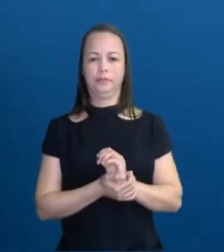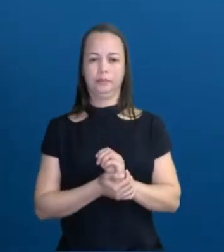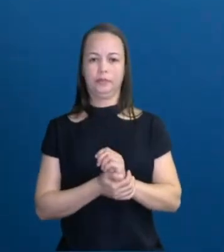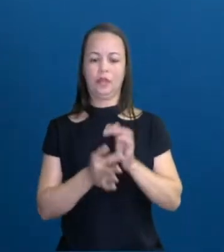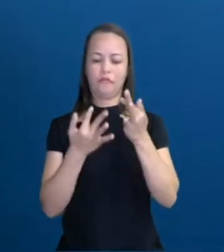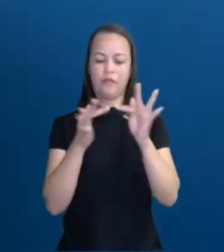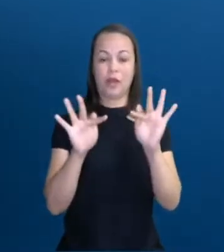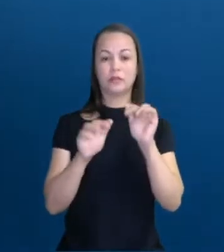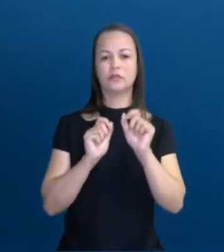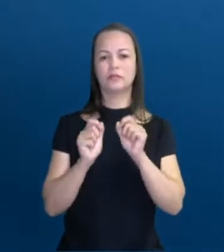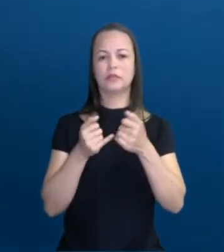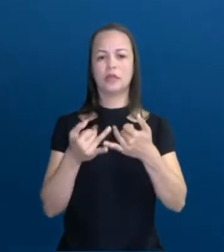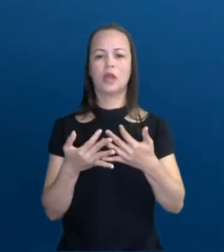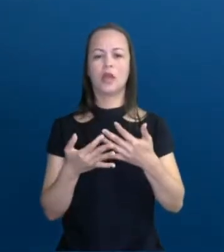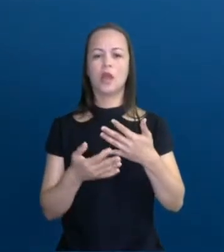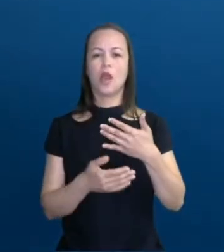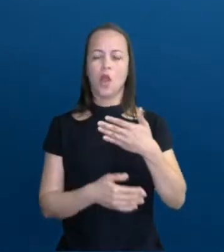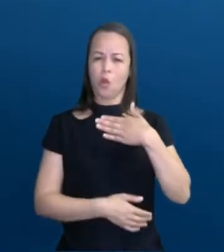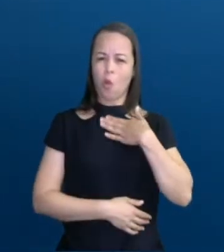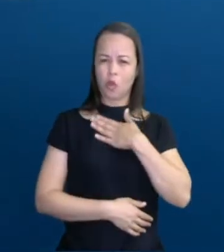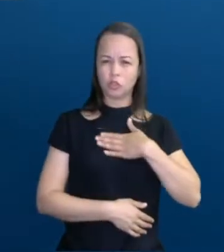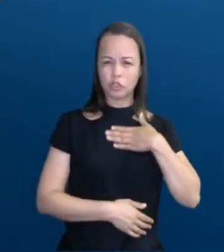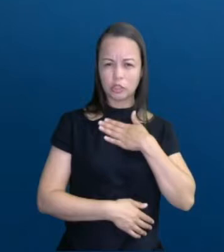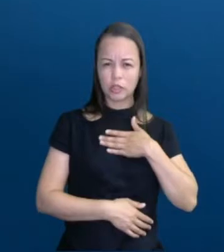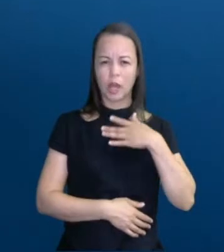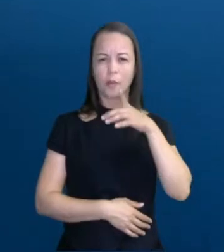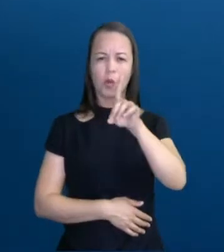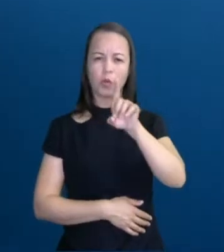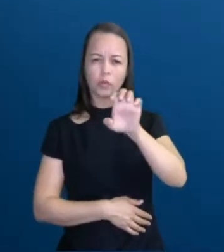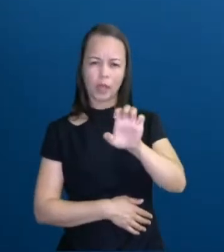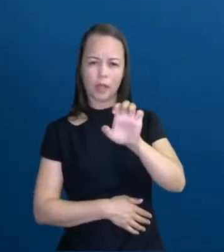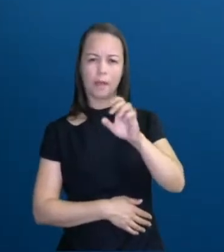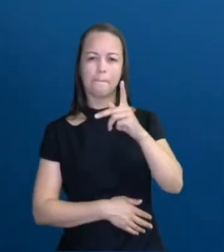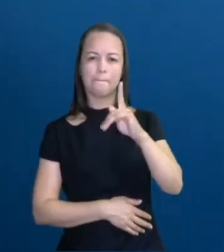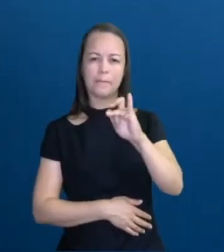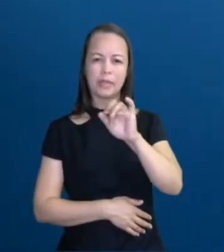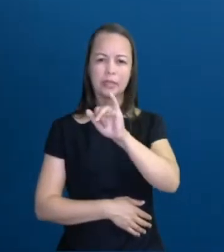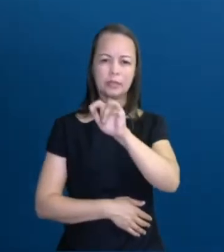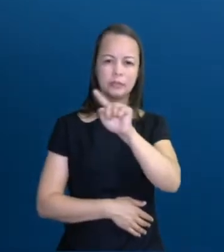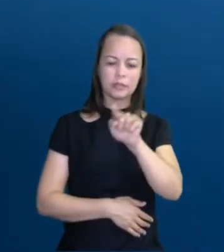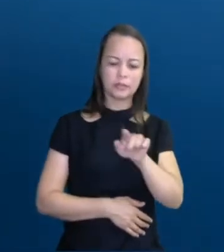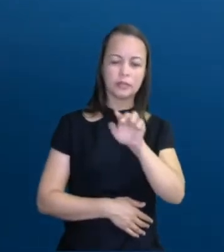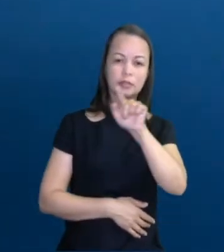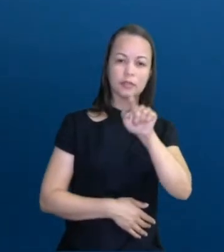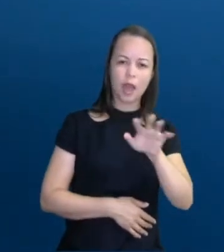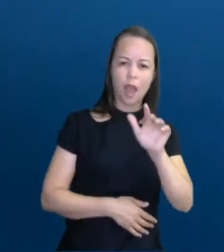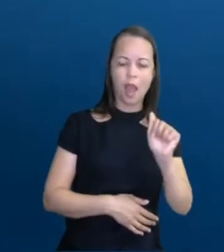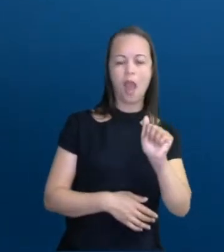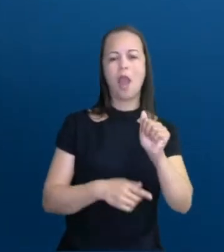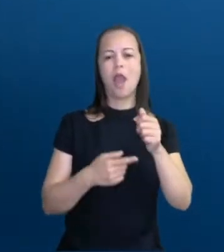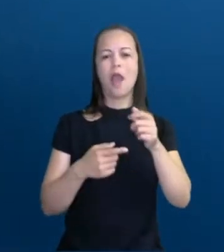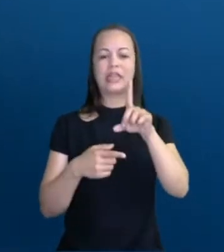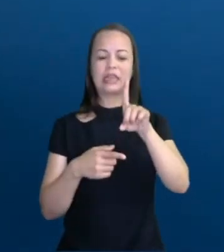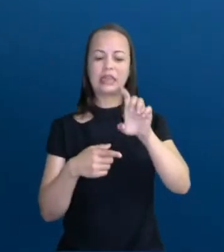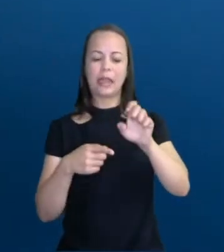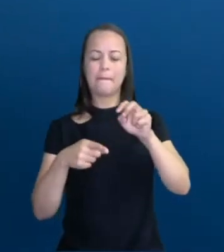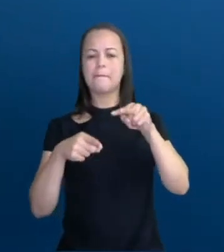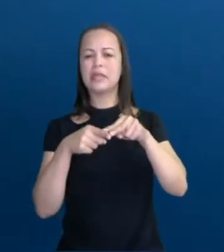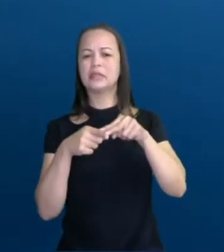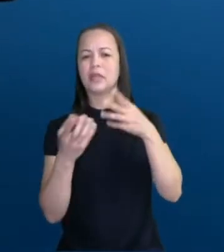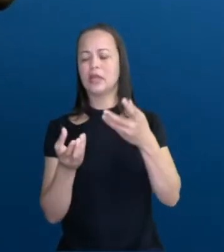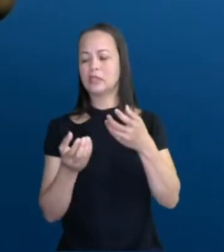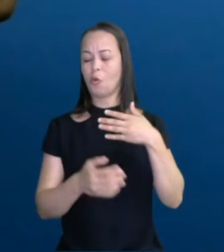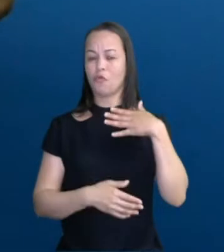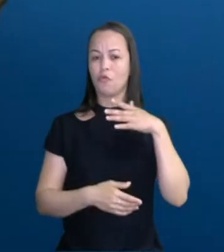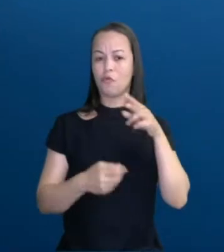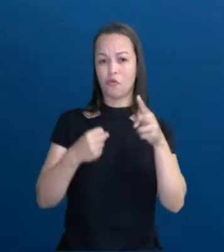seguinte: gostamos de pizza. O verbo gostar é um verbo que ele não possui um sentido completo. O que é que eu estou